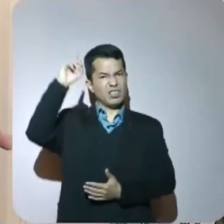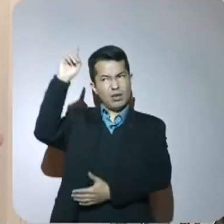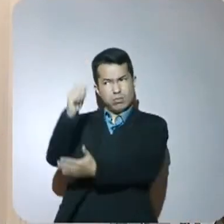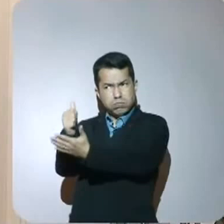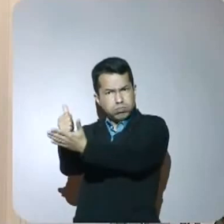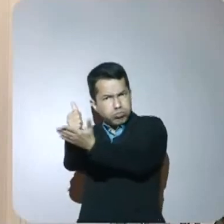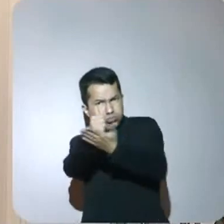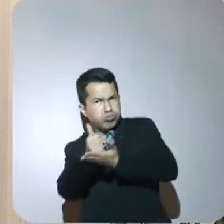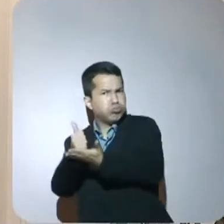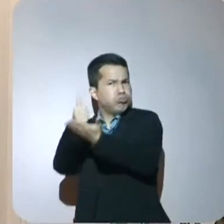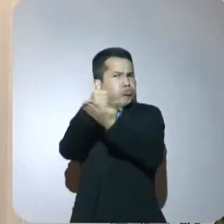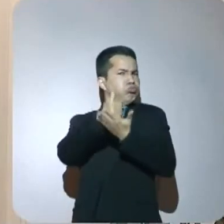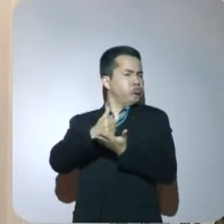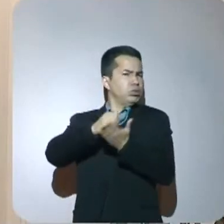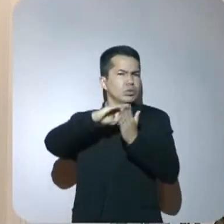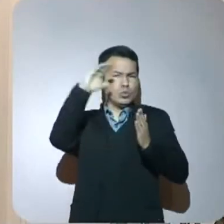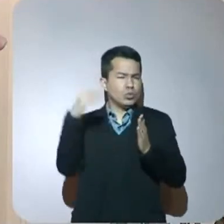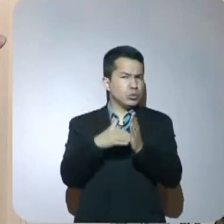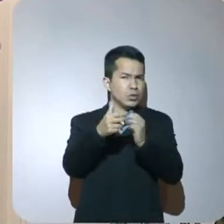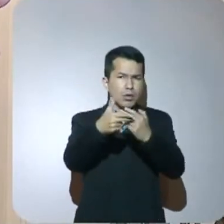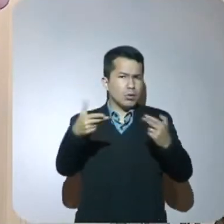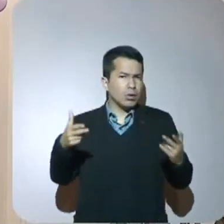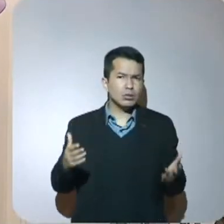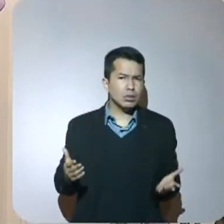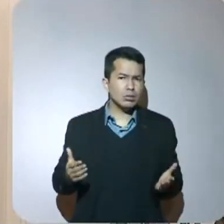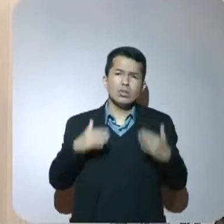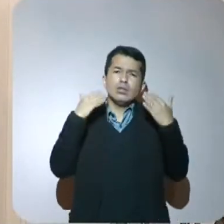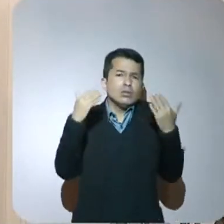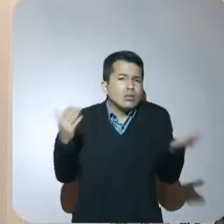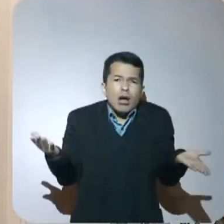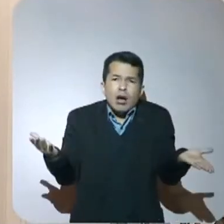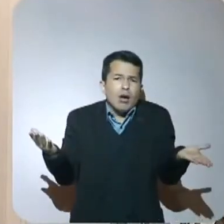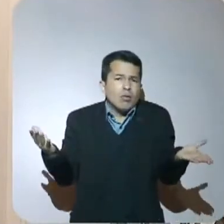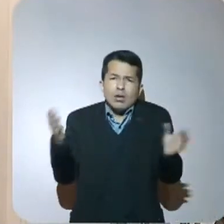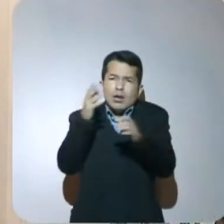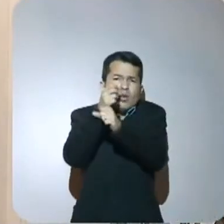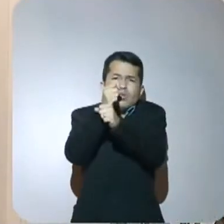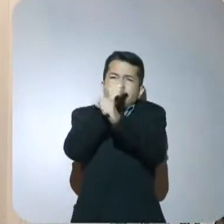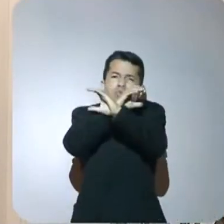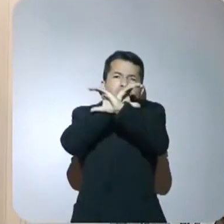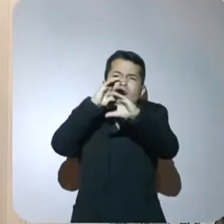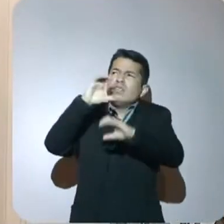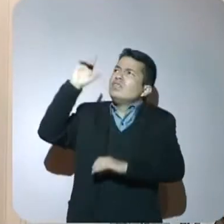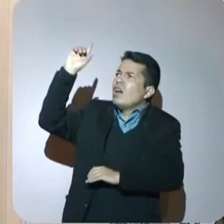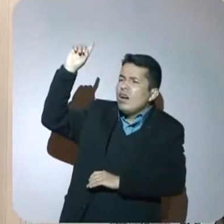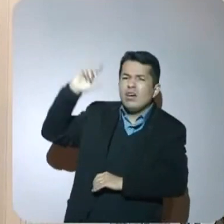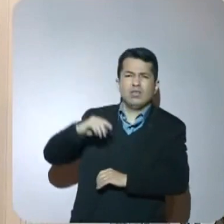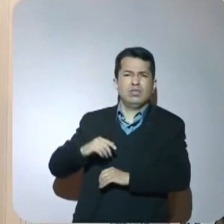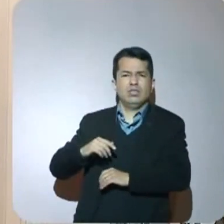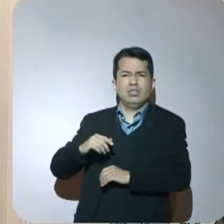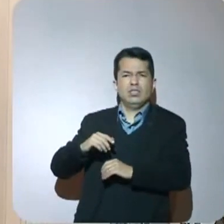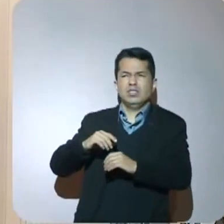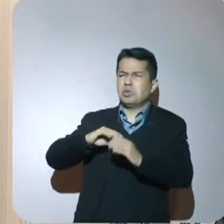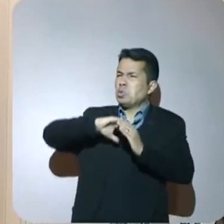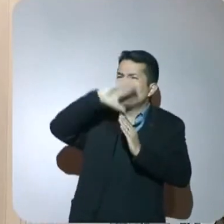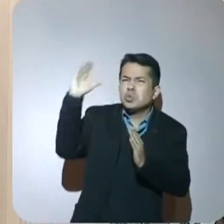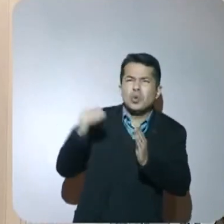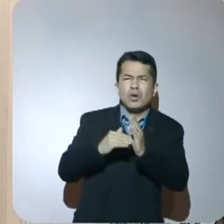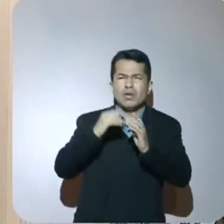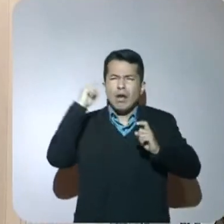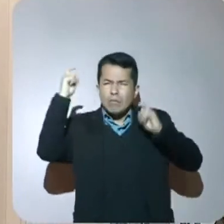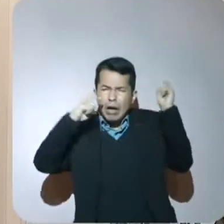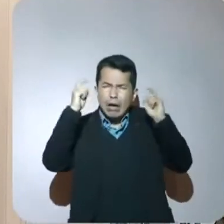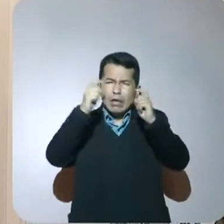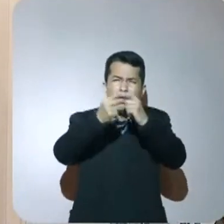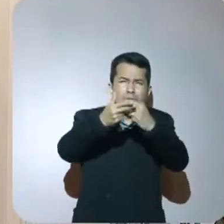tudo? Então confia nele, entrega na mão do Senhor e faz a missão e cumpre o trabalho que Deus te deu para